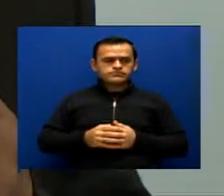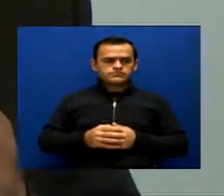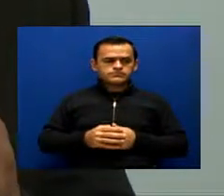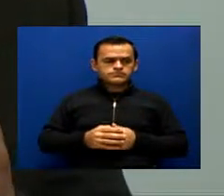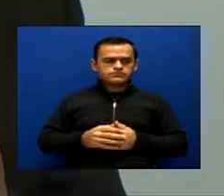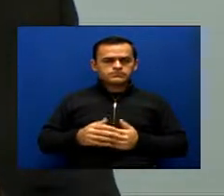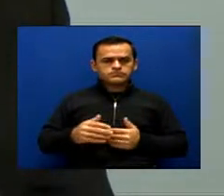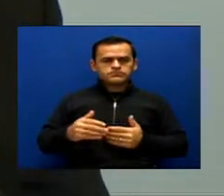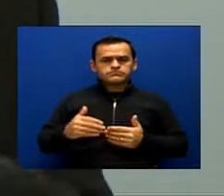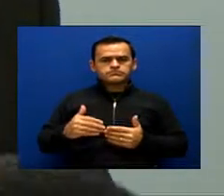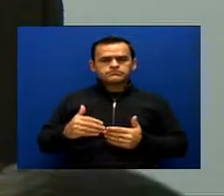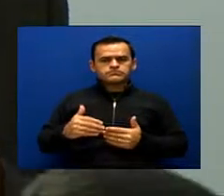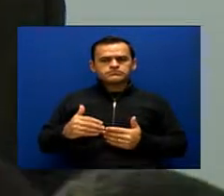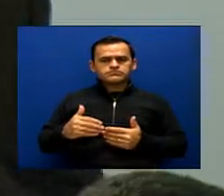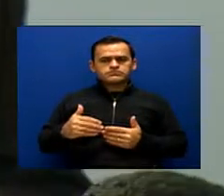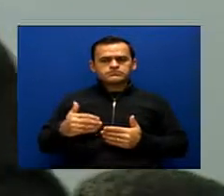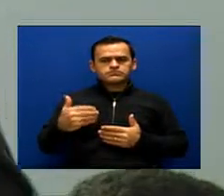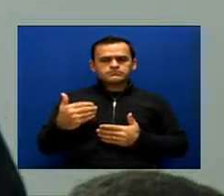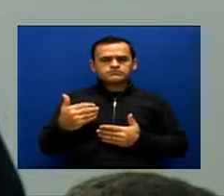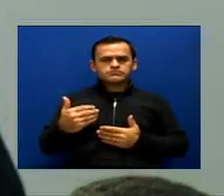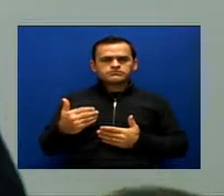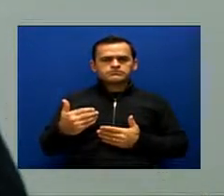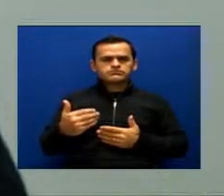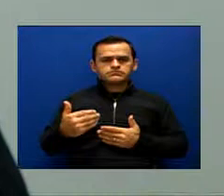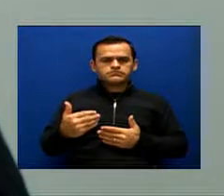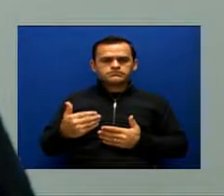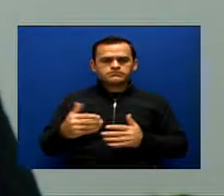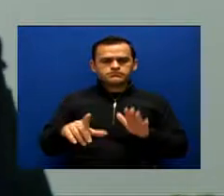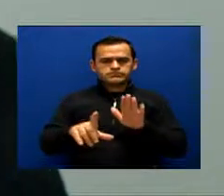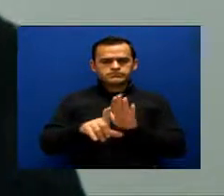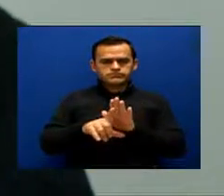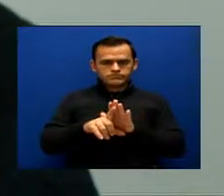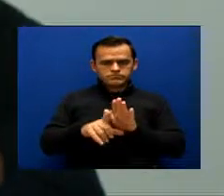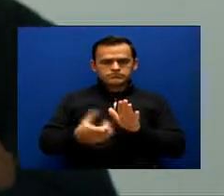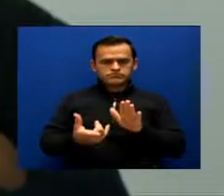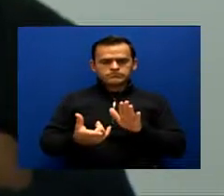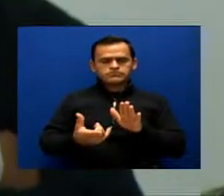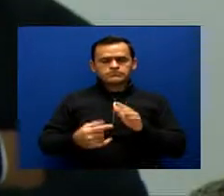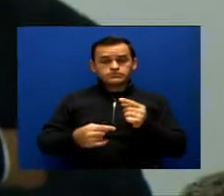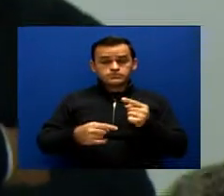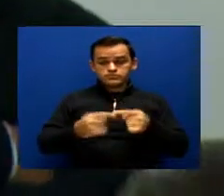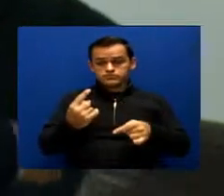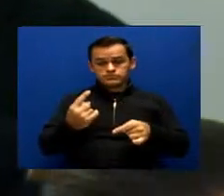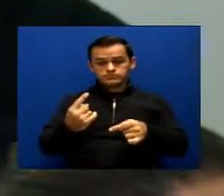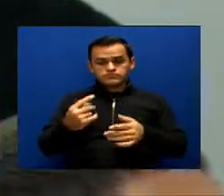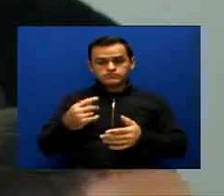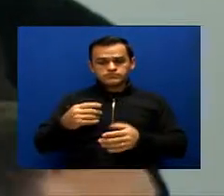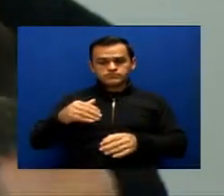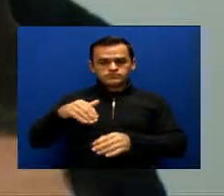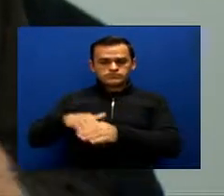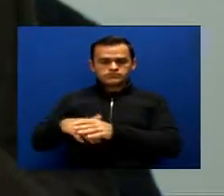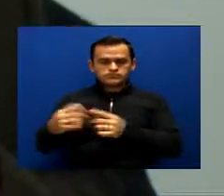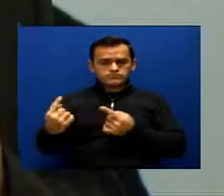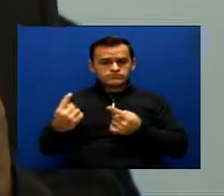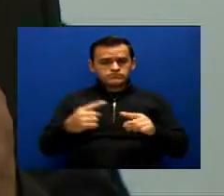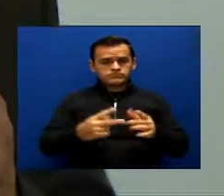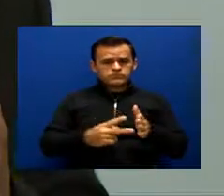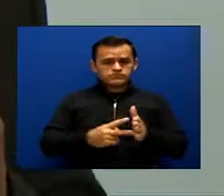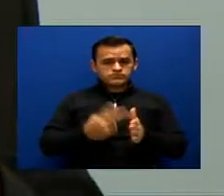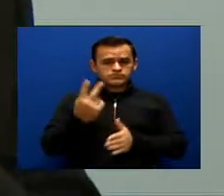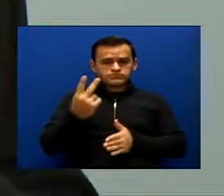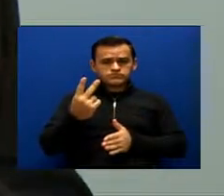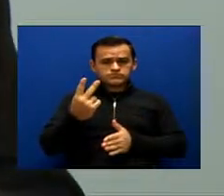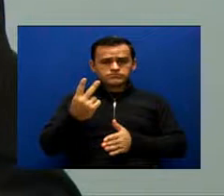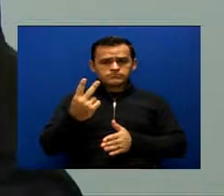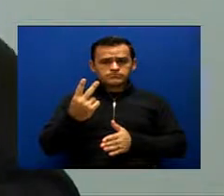em algum outro momento, que nós quebremos a inconstitucionalidade. É a segunda vez que nós estamos quebrando